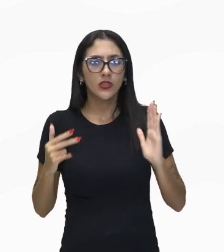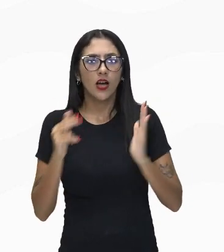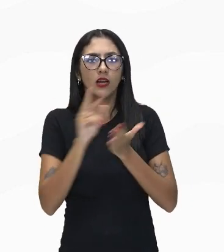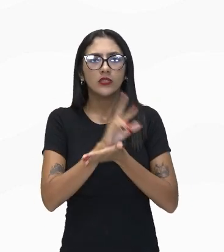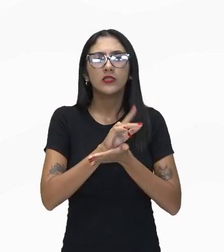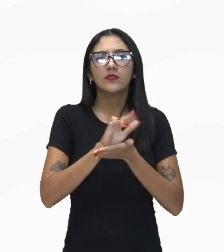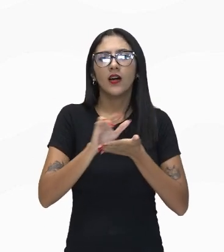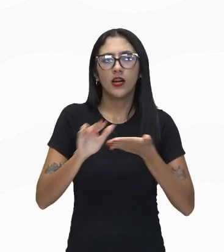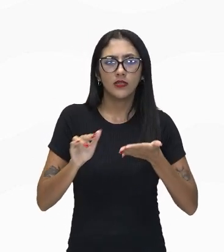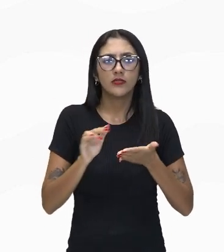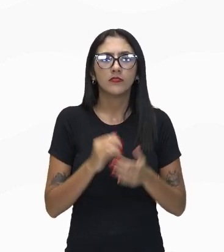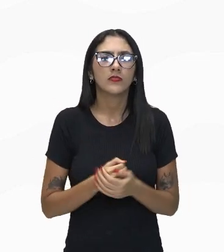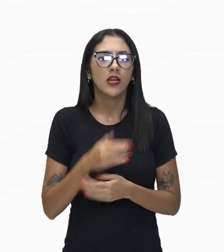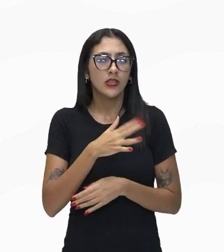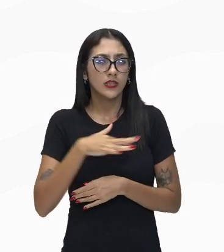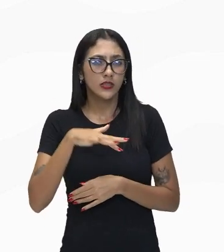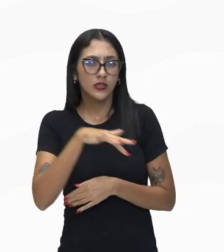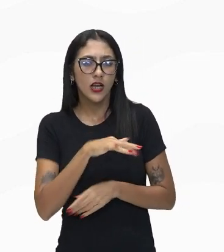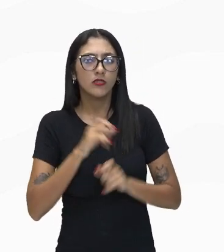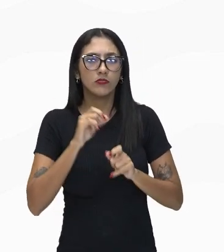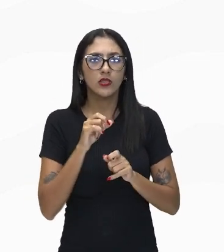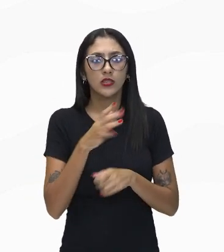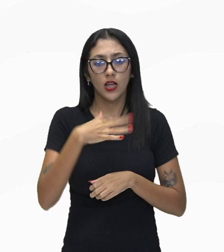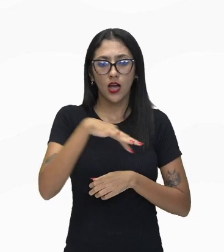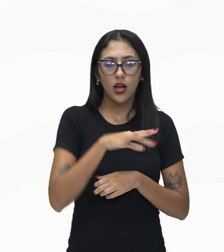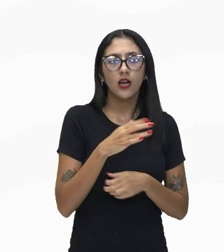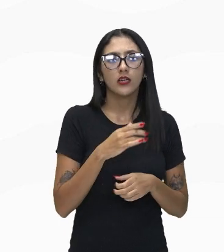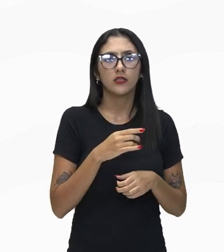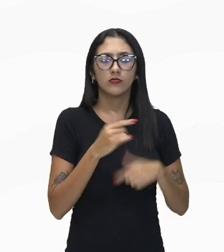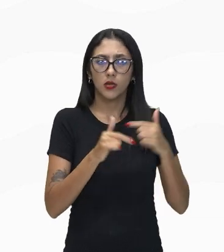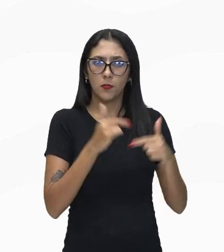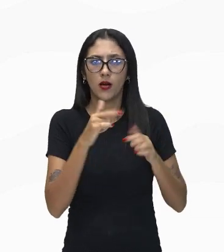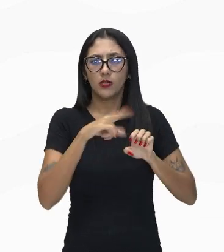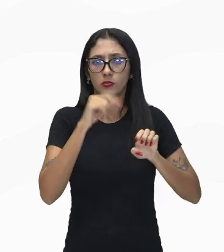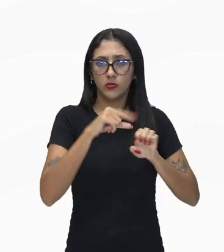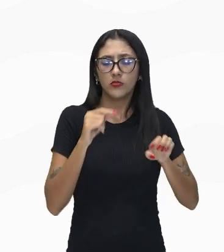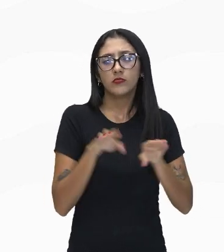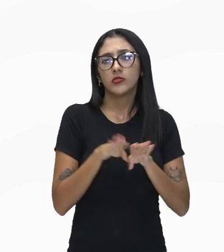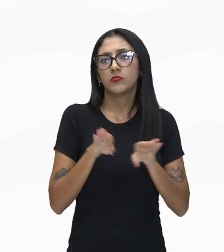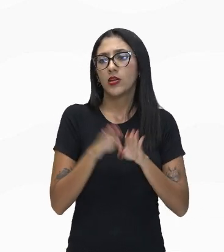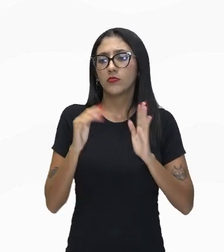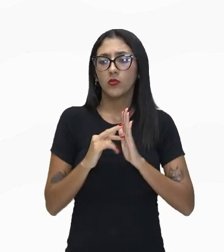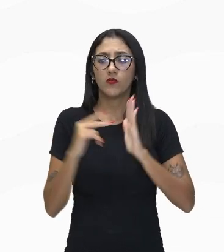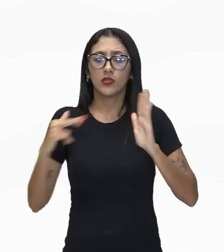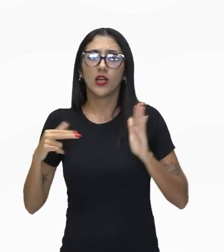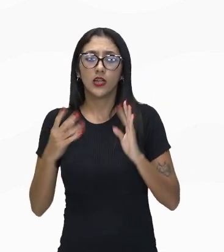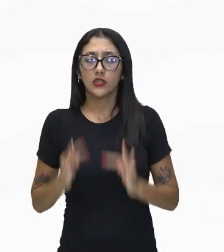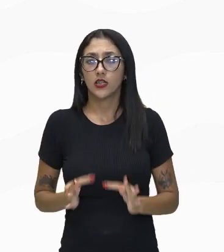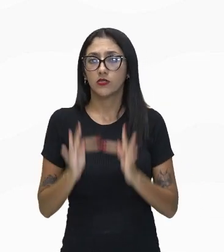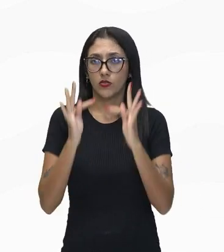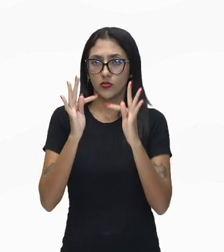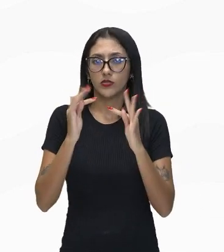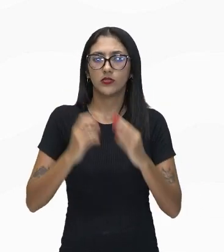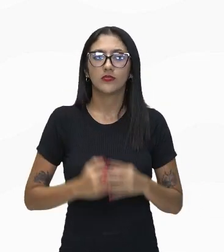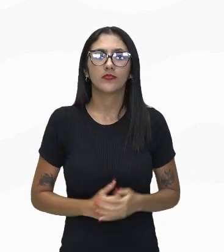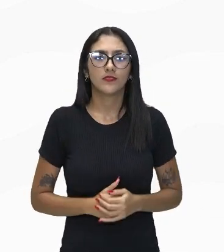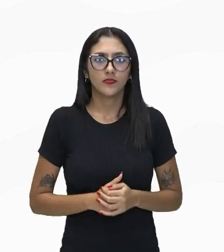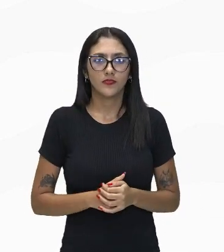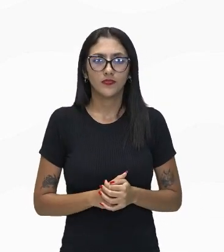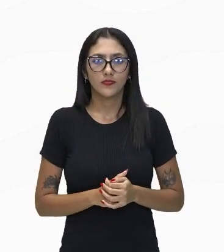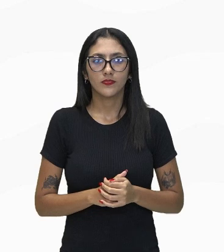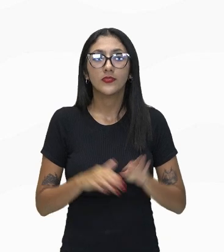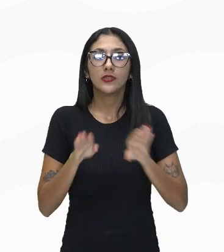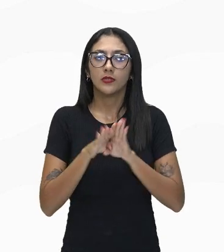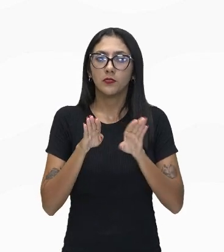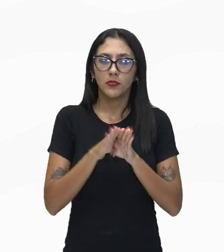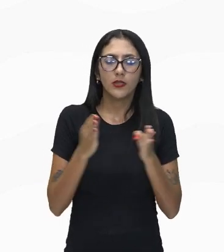atualizado, tanto em relação ao mercado, quanto às novas tendências e tecnologias. Além disso, procuro